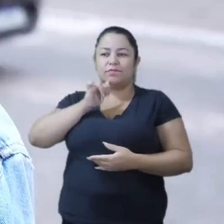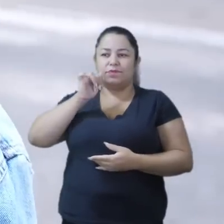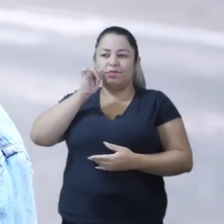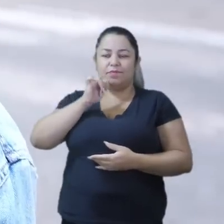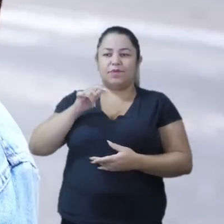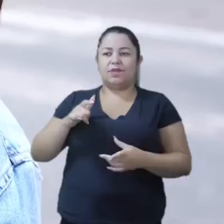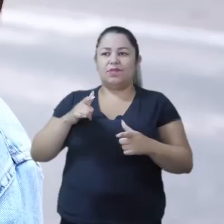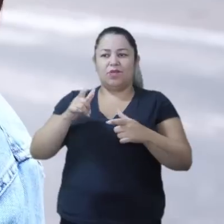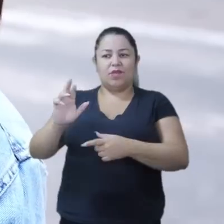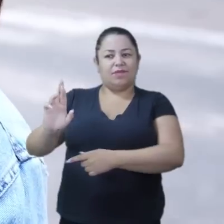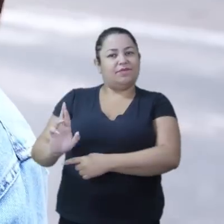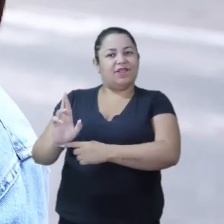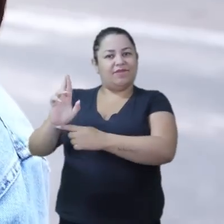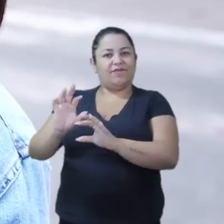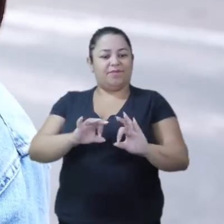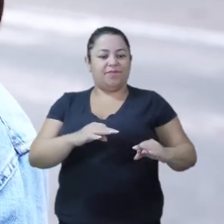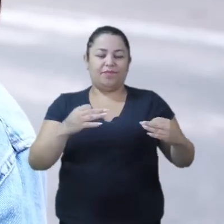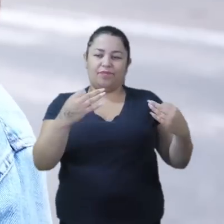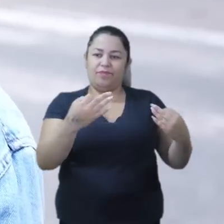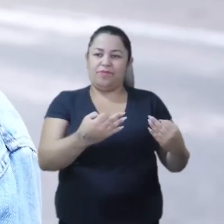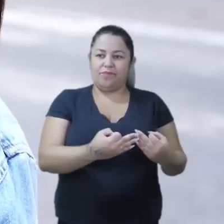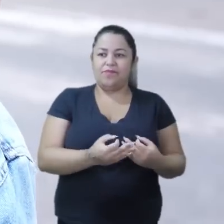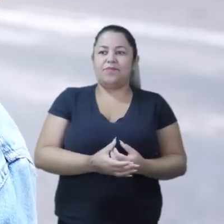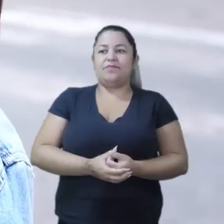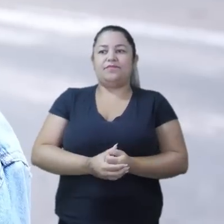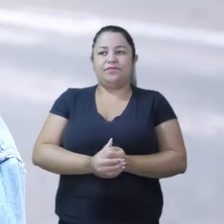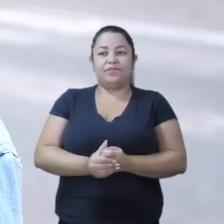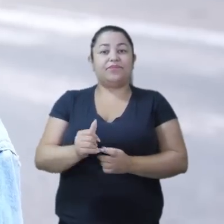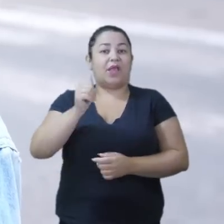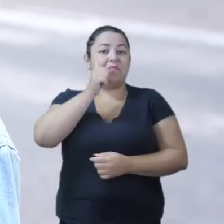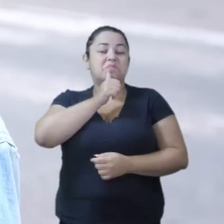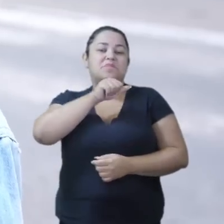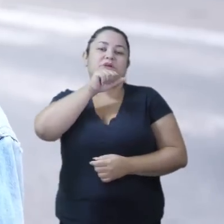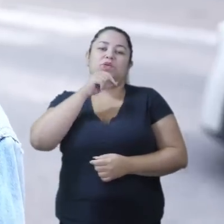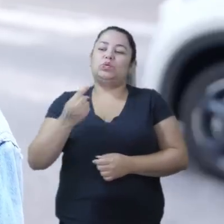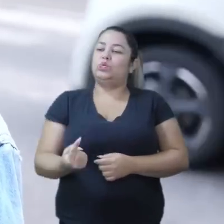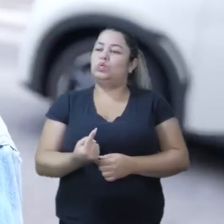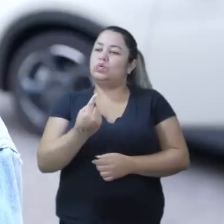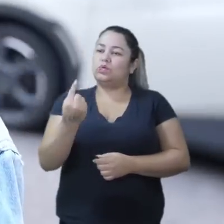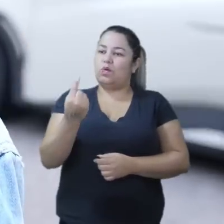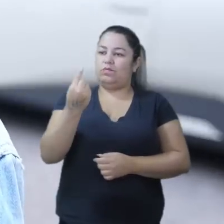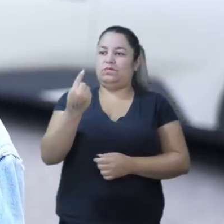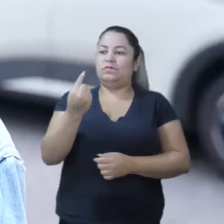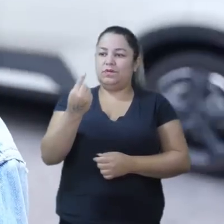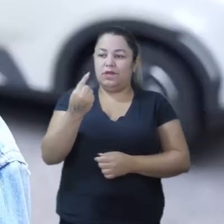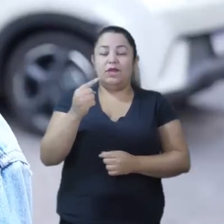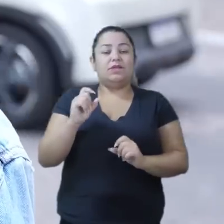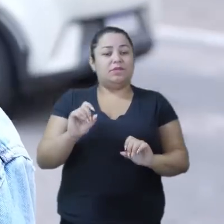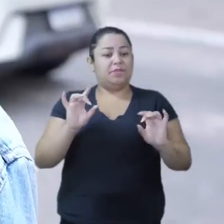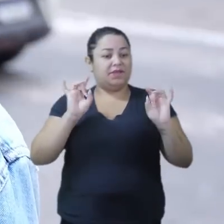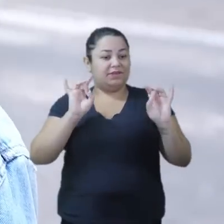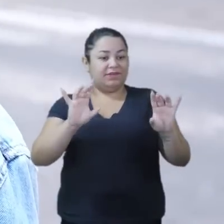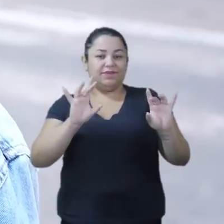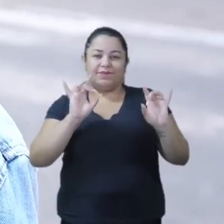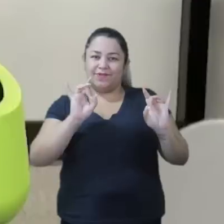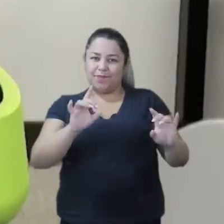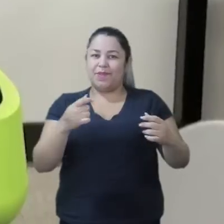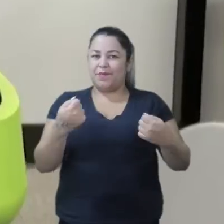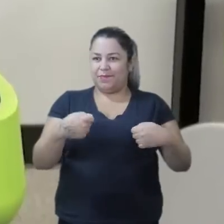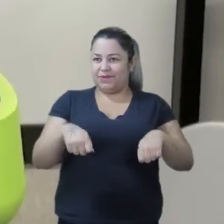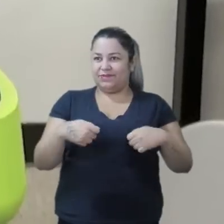ou o carro-chefe de família, né, as mães solos, é essencialmente